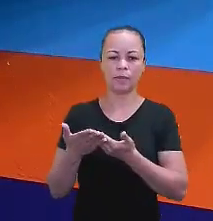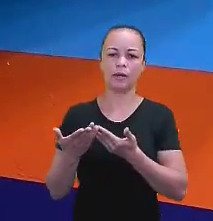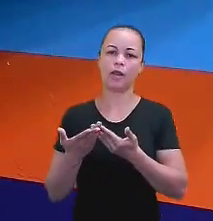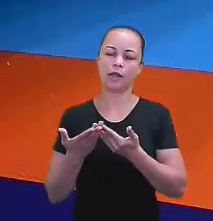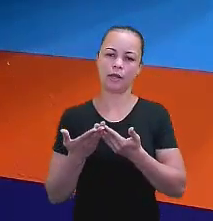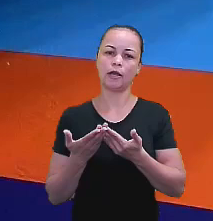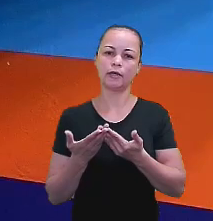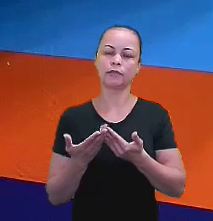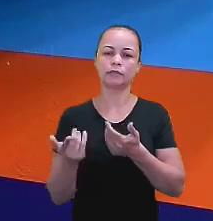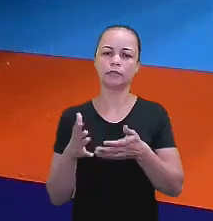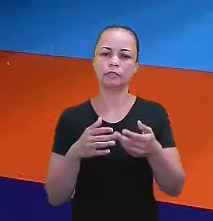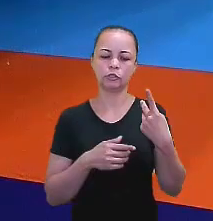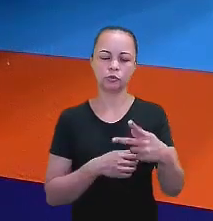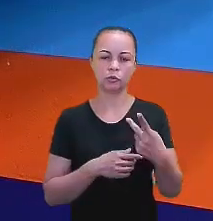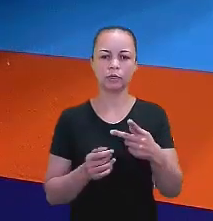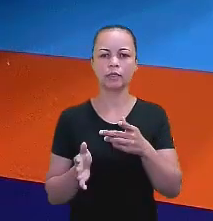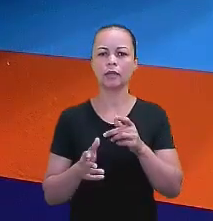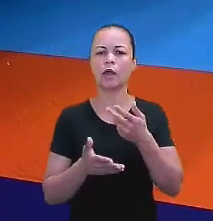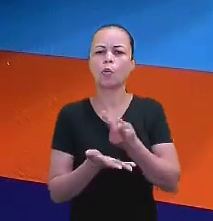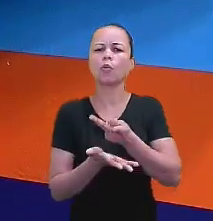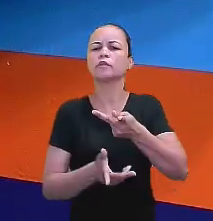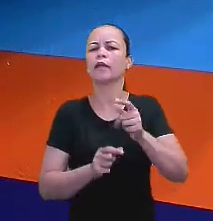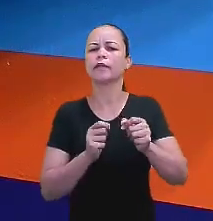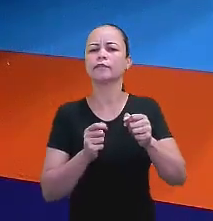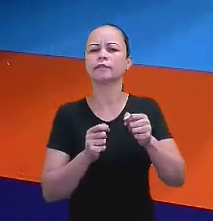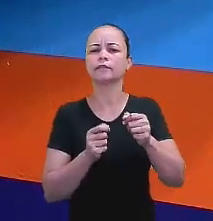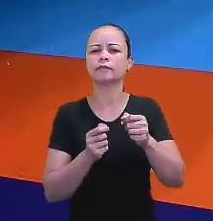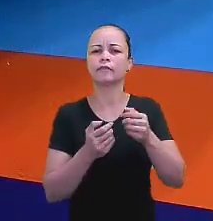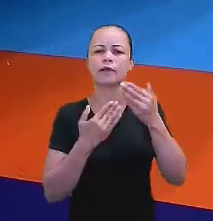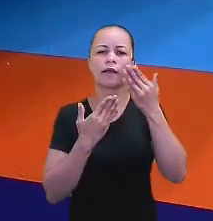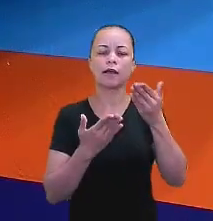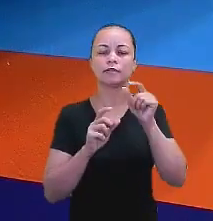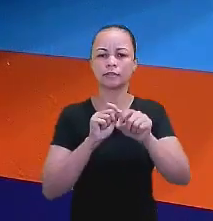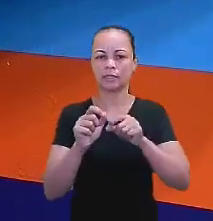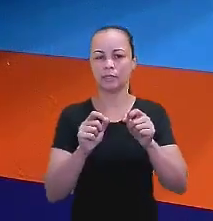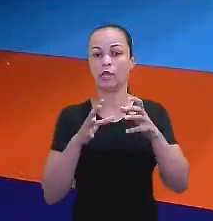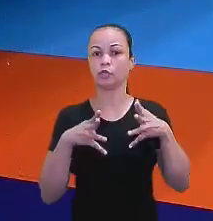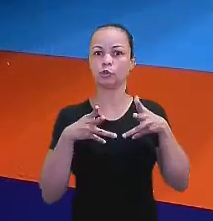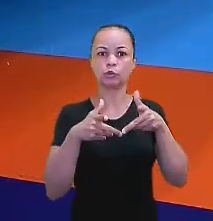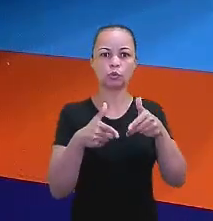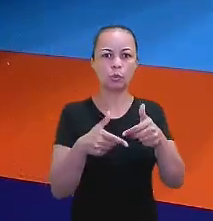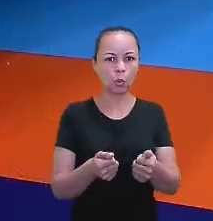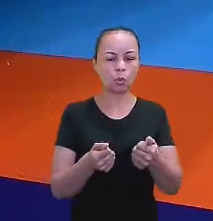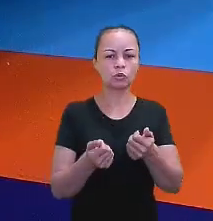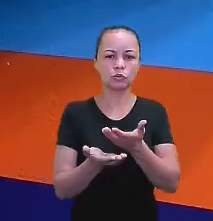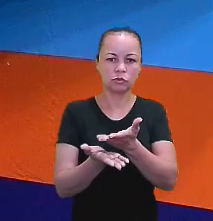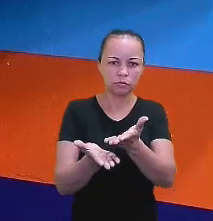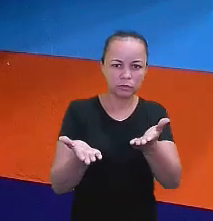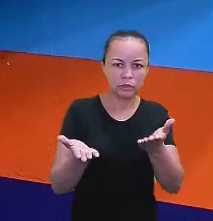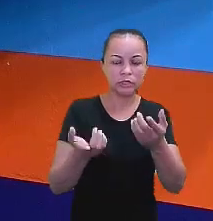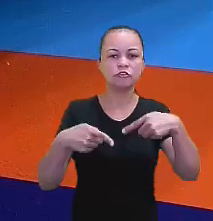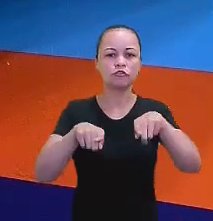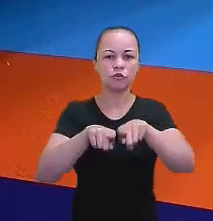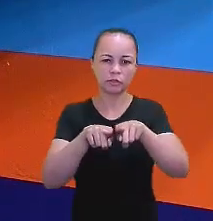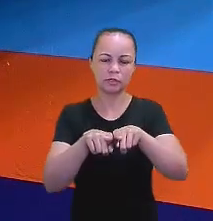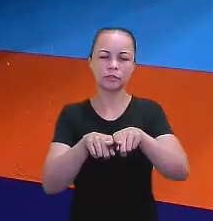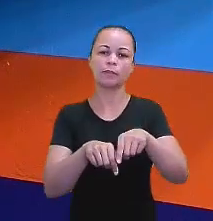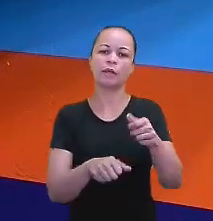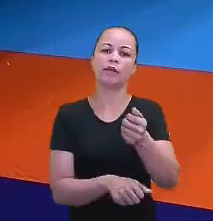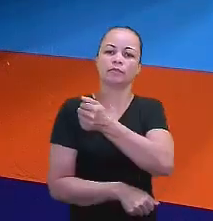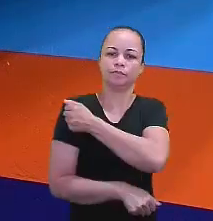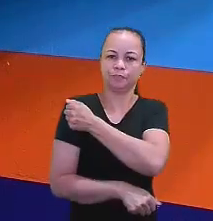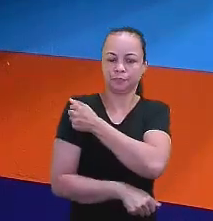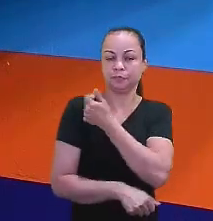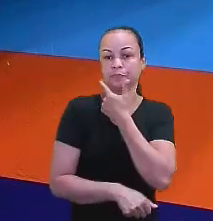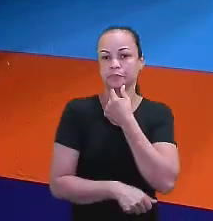Isso aqui, gente, só acontece graças a quem? A todos que estão aqui inclusive você, aluno e aluno. Toda essa